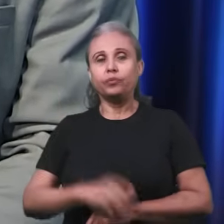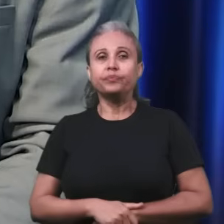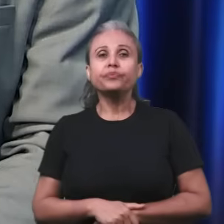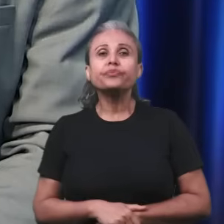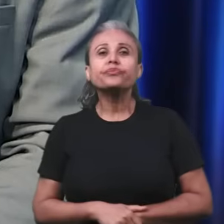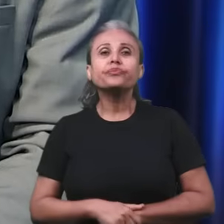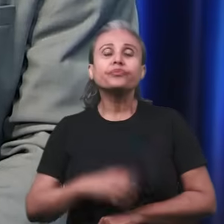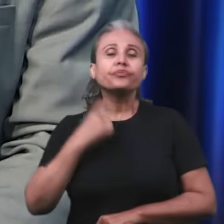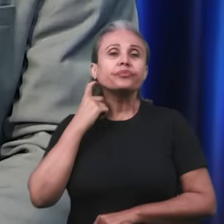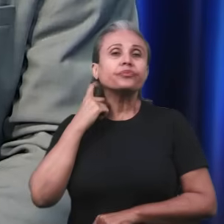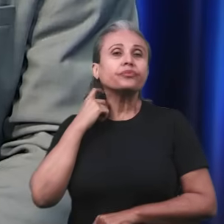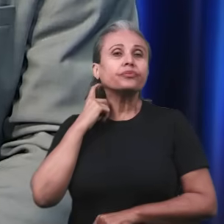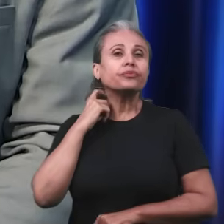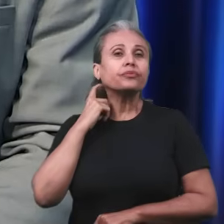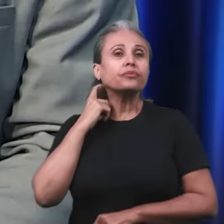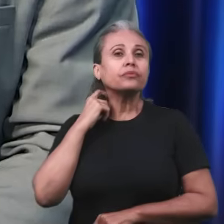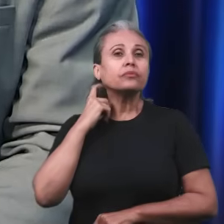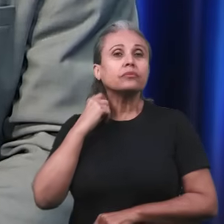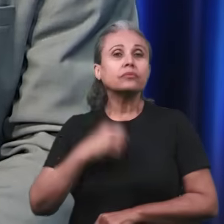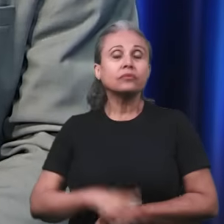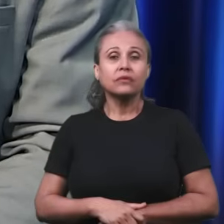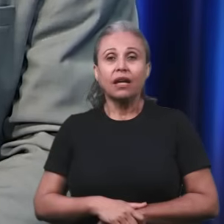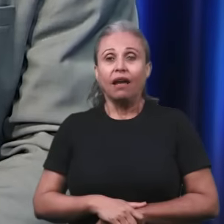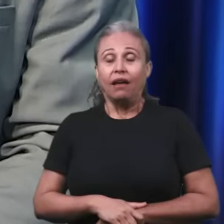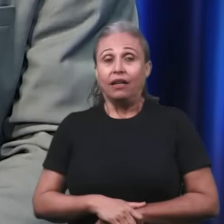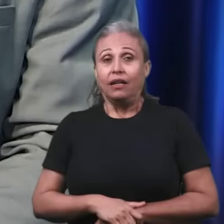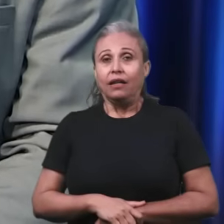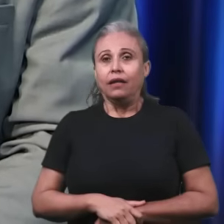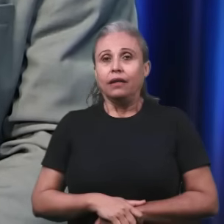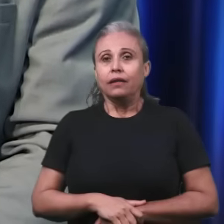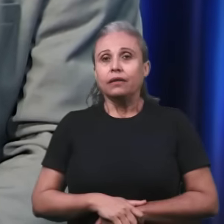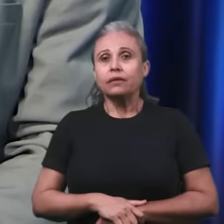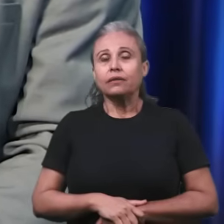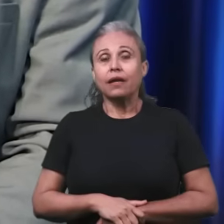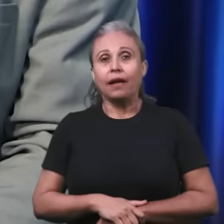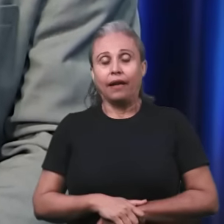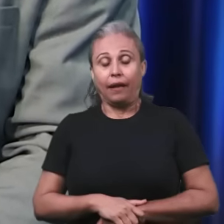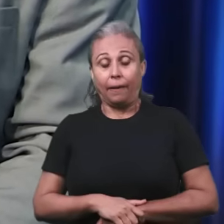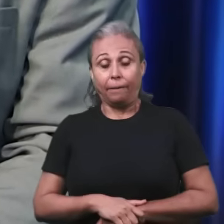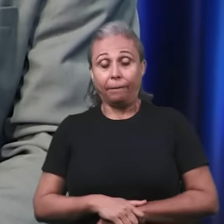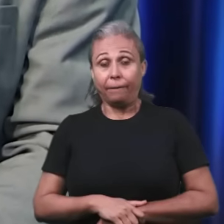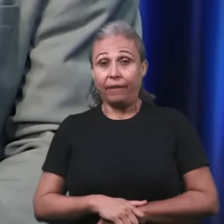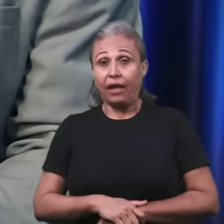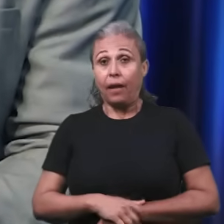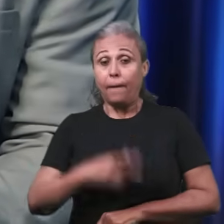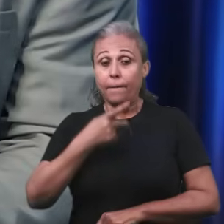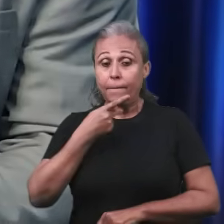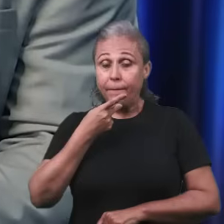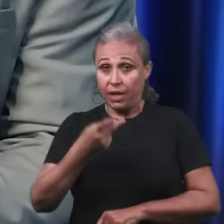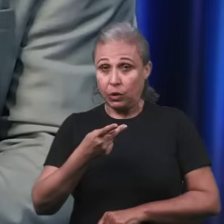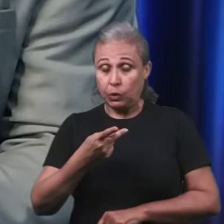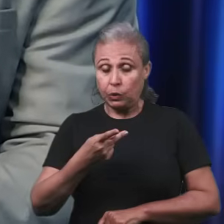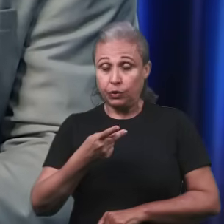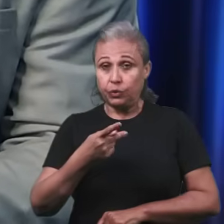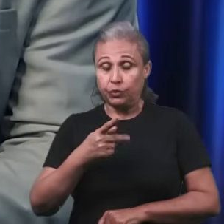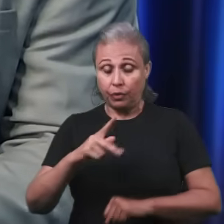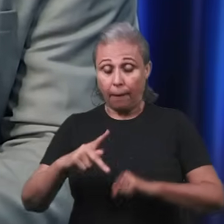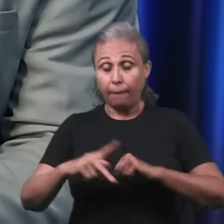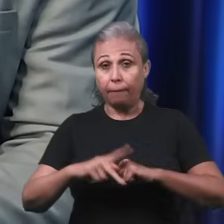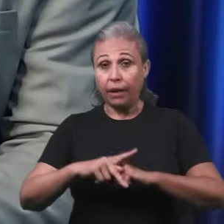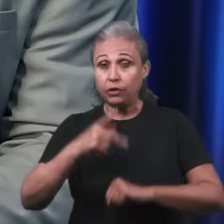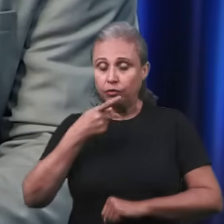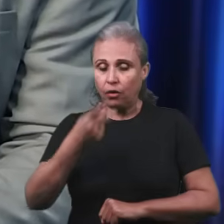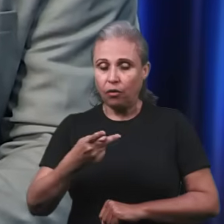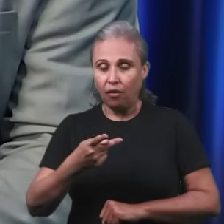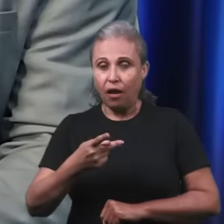eles disseram assim: não é por nós, pela nossa santidade, né? Pelos nossos recursos,